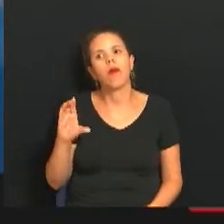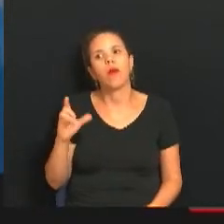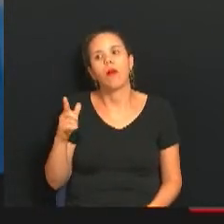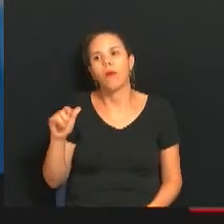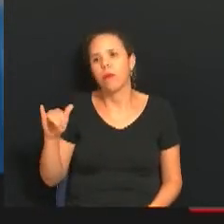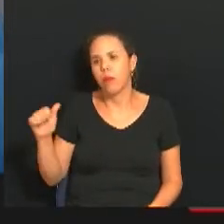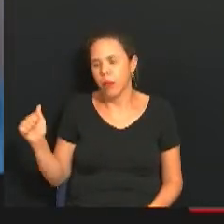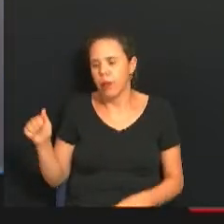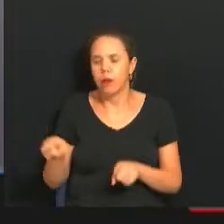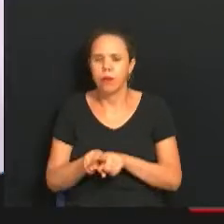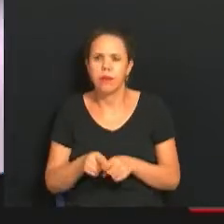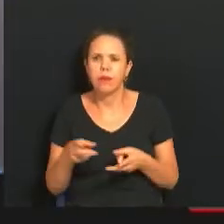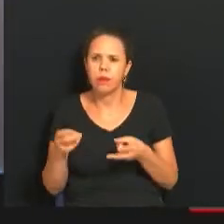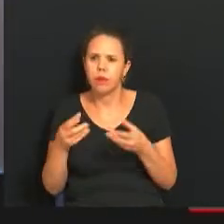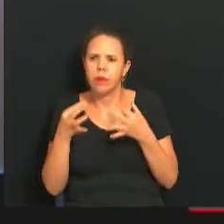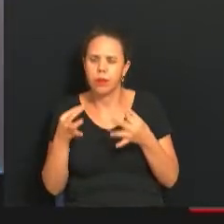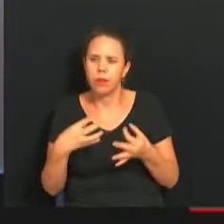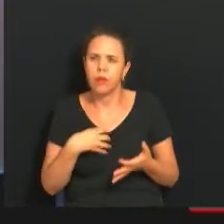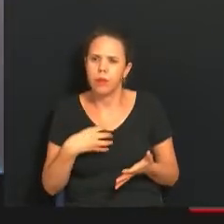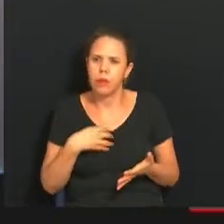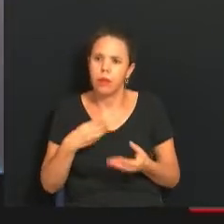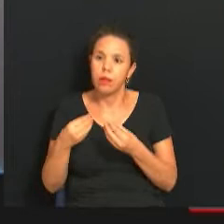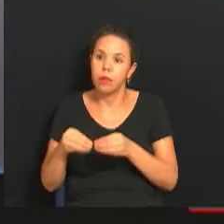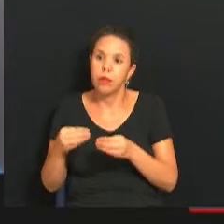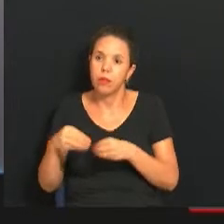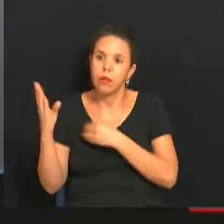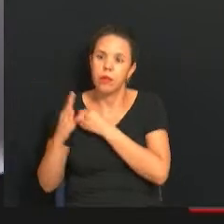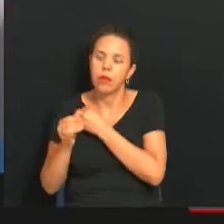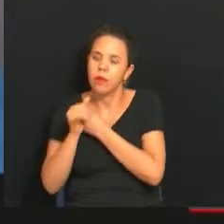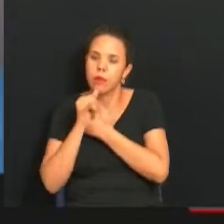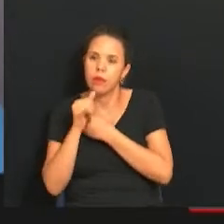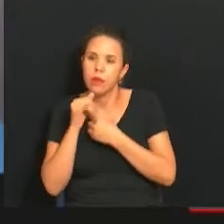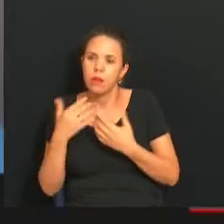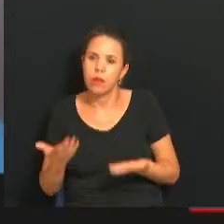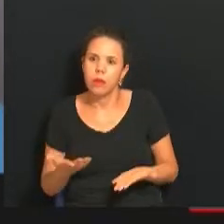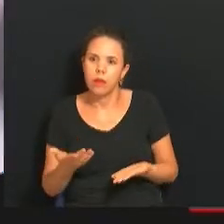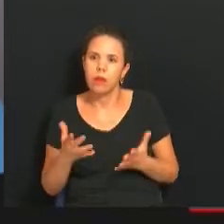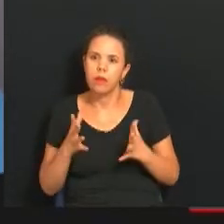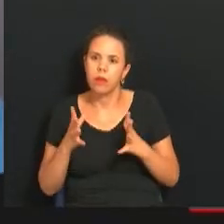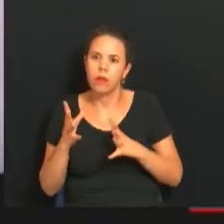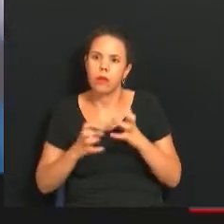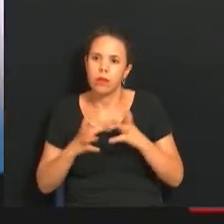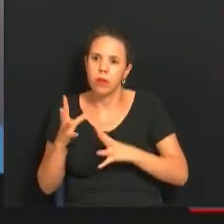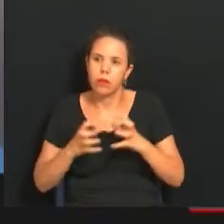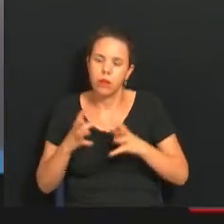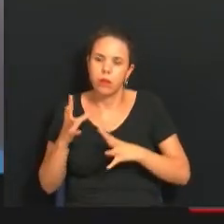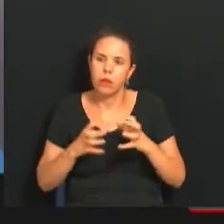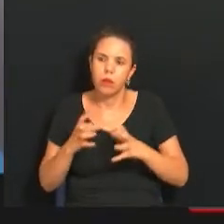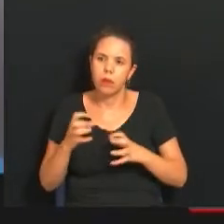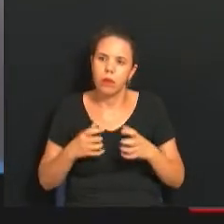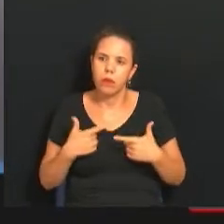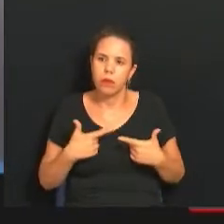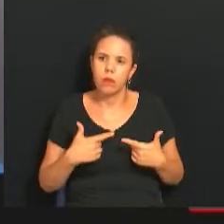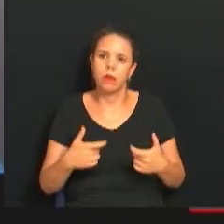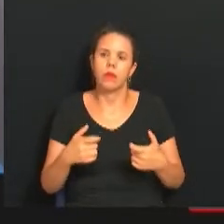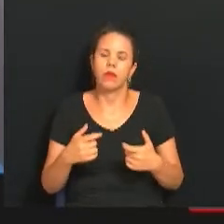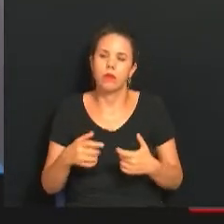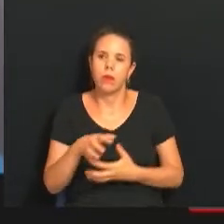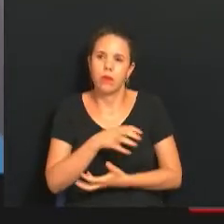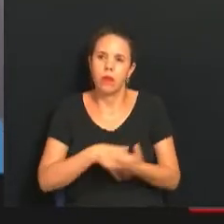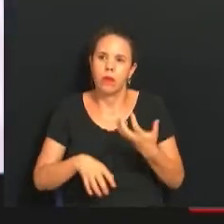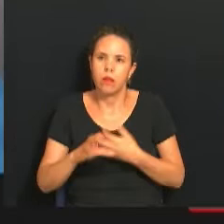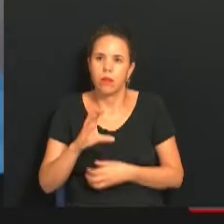sentido, porque nós sentimos impactos aqui no Brasil, por exemplo, do conflito entre as Forças Armadas Revolucionárias da